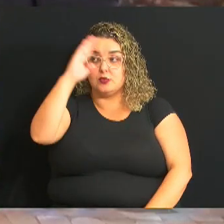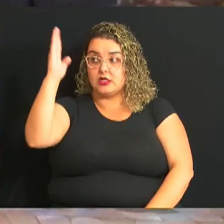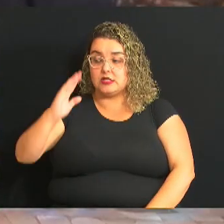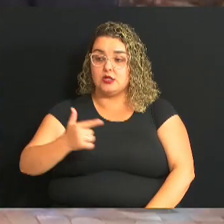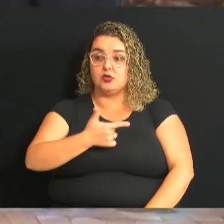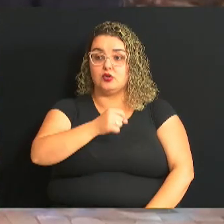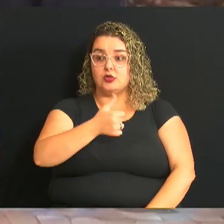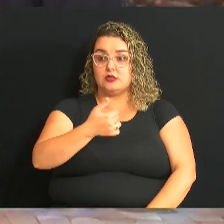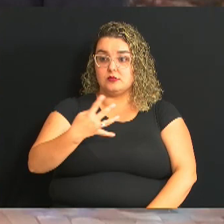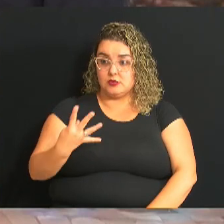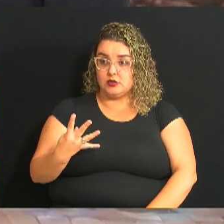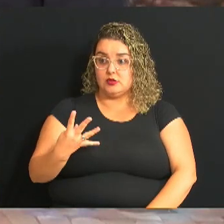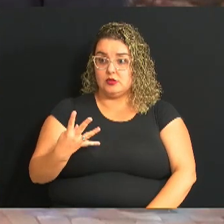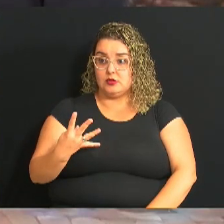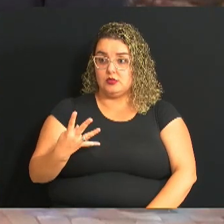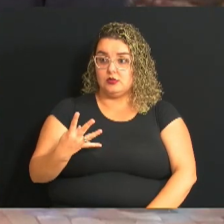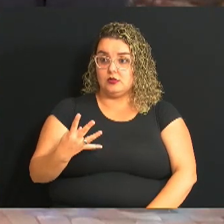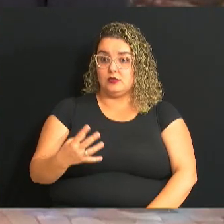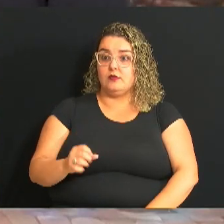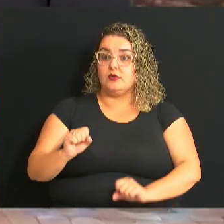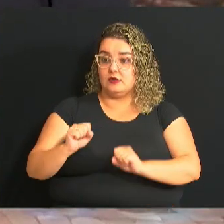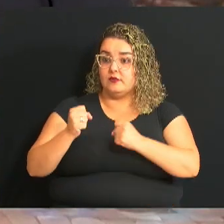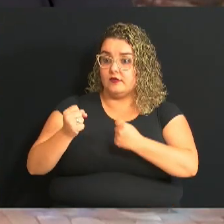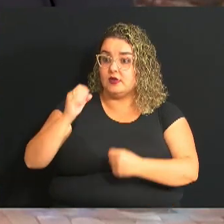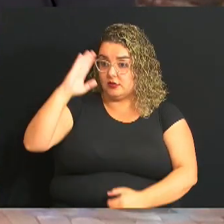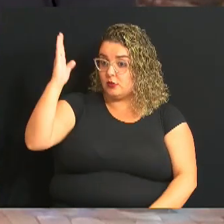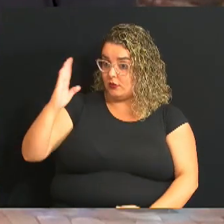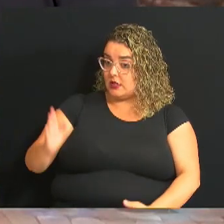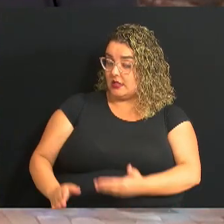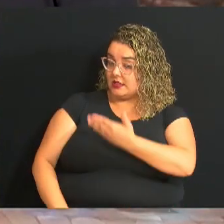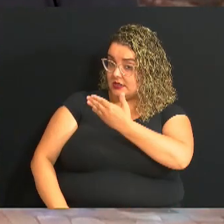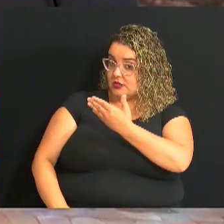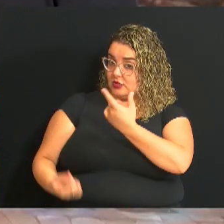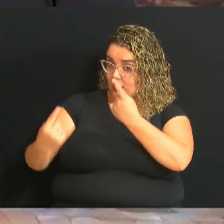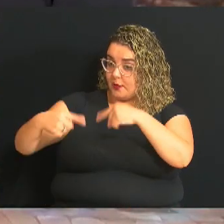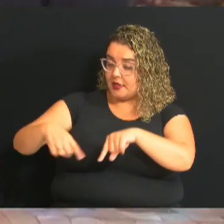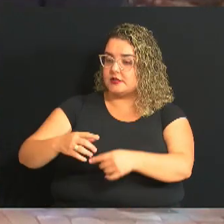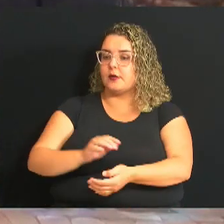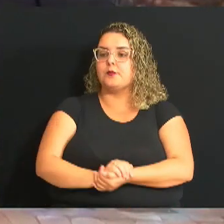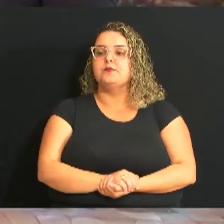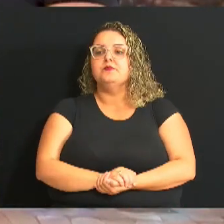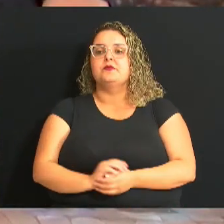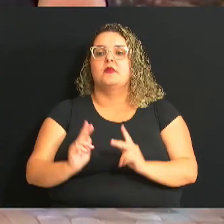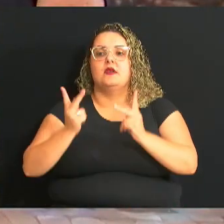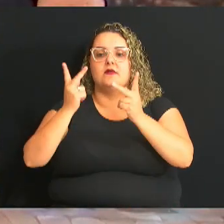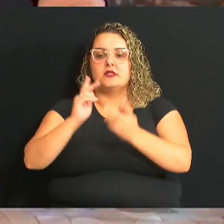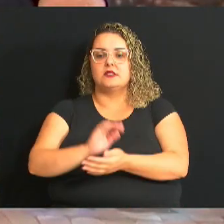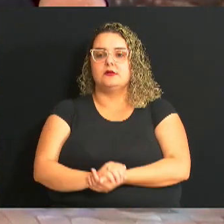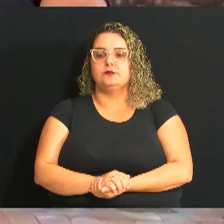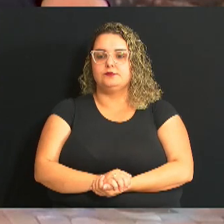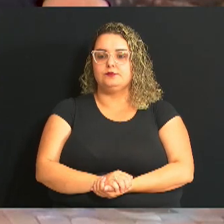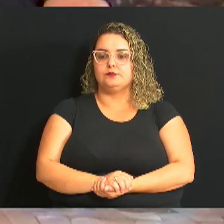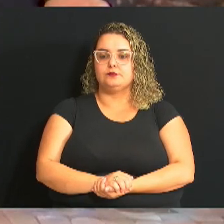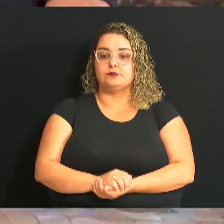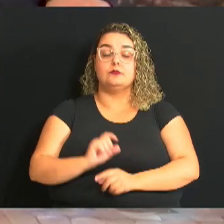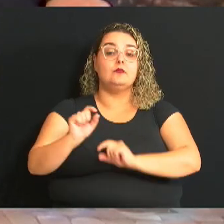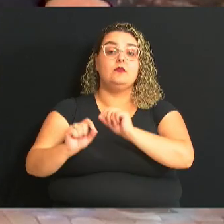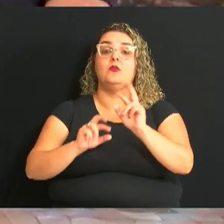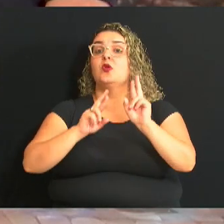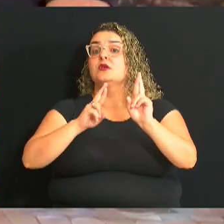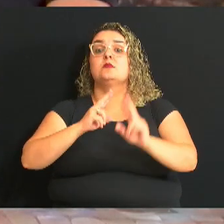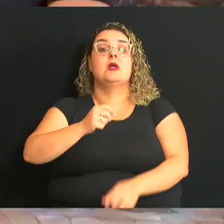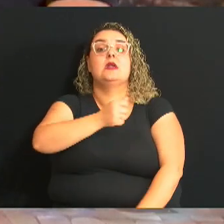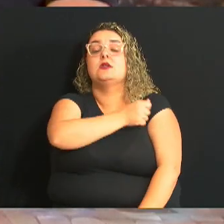Esse carro foi para Abu Dhabi defender o Brasil, por sinal. Né? E o que se espera dos alunos? É que